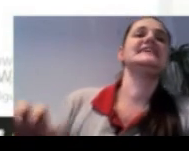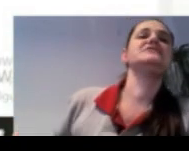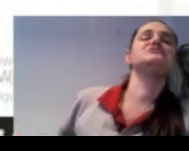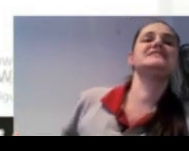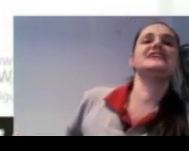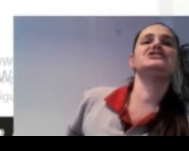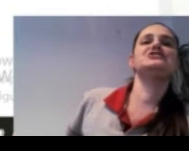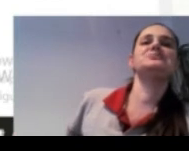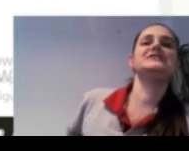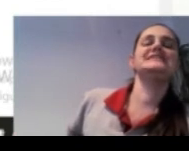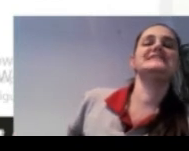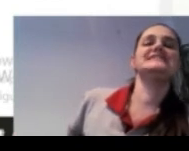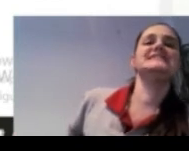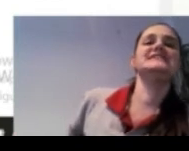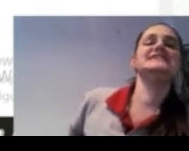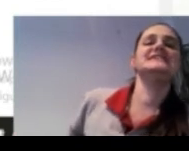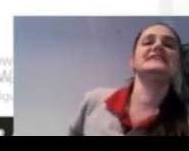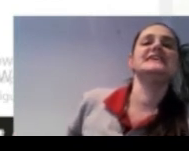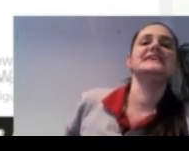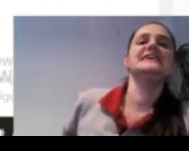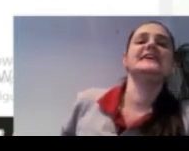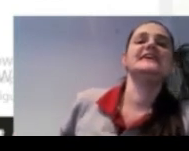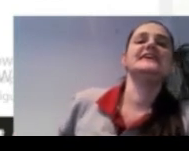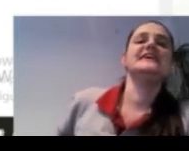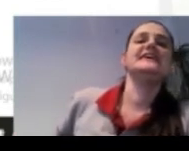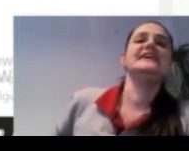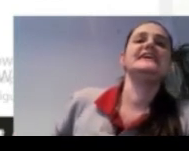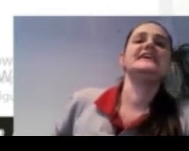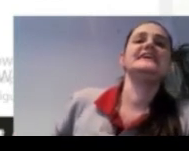Se vocês entrarem no site da Super Interessante,